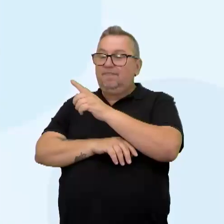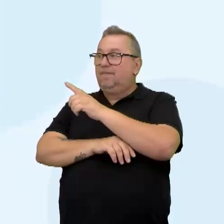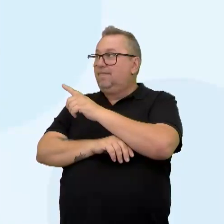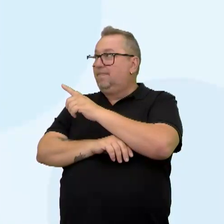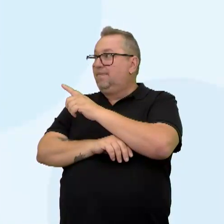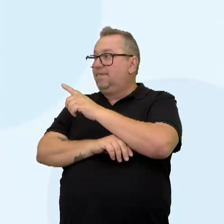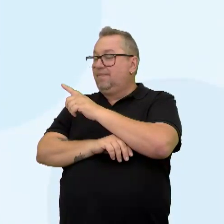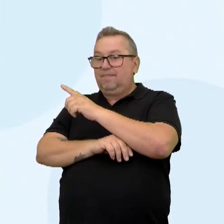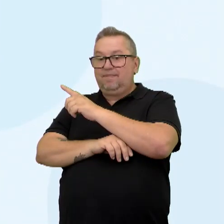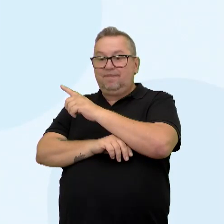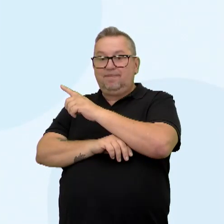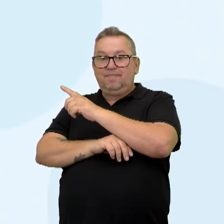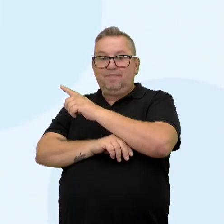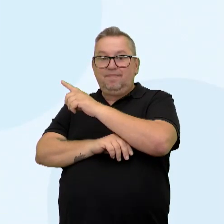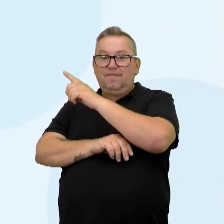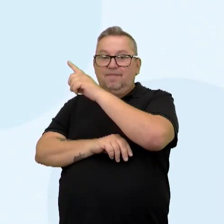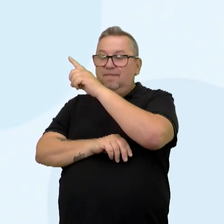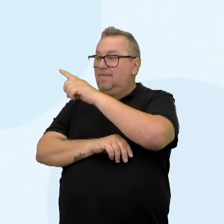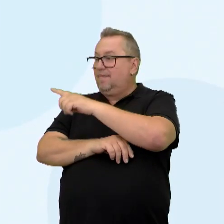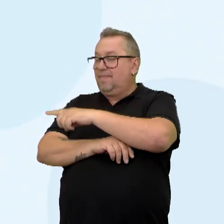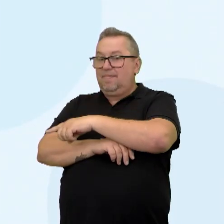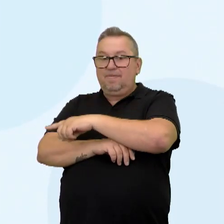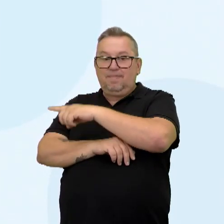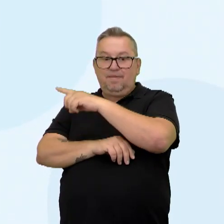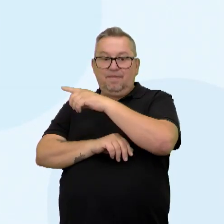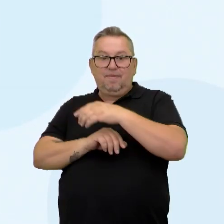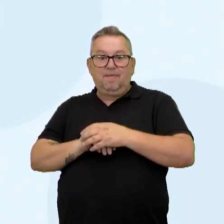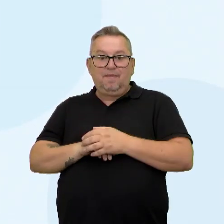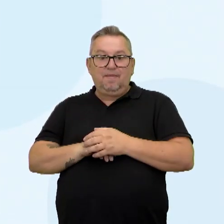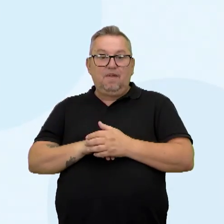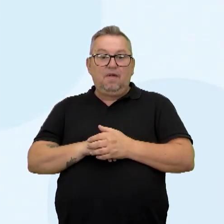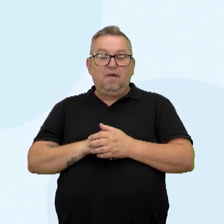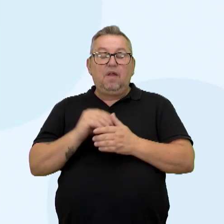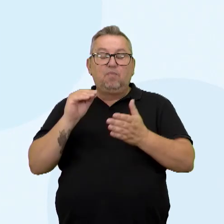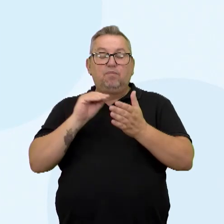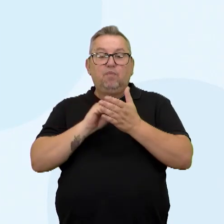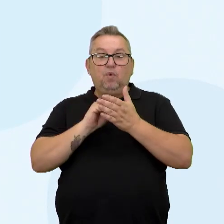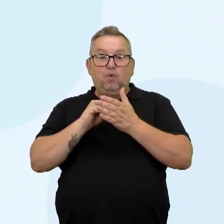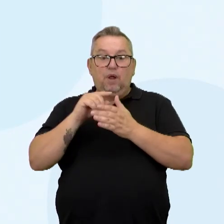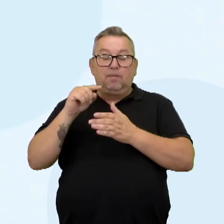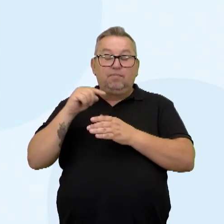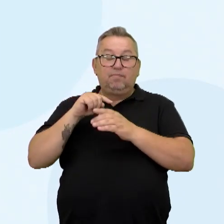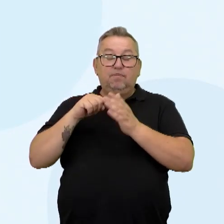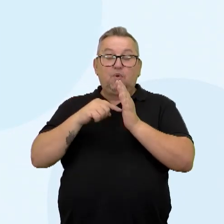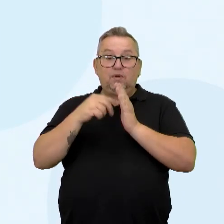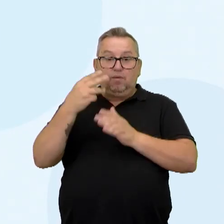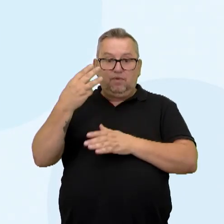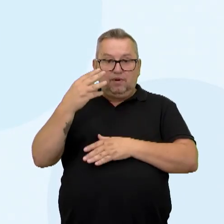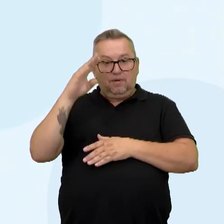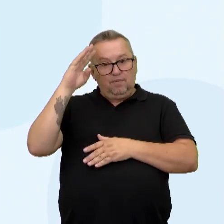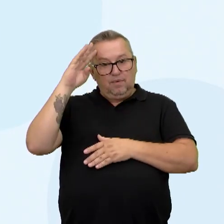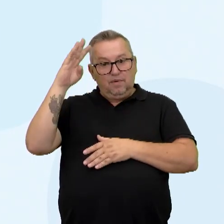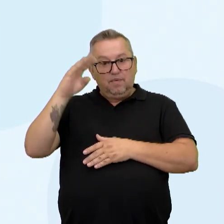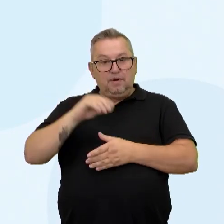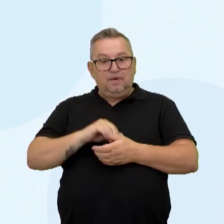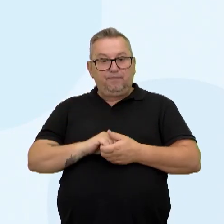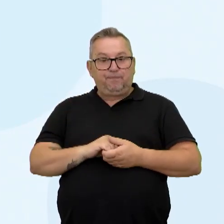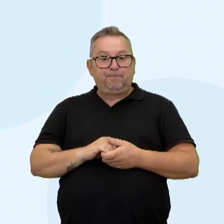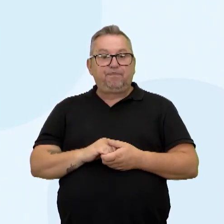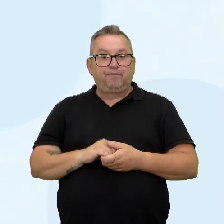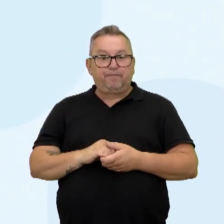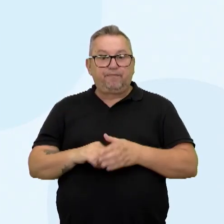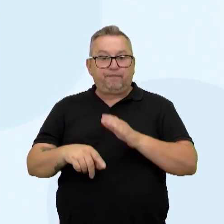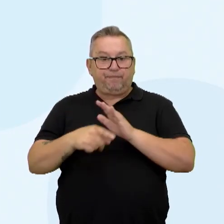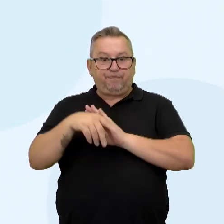Embrapa, né, que aí nós temos aí, eu coloquei as setas nos 3 principais solos que nós temos aqui, né,